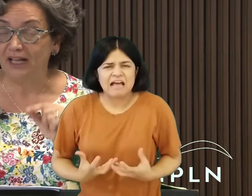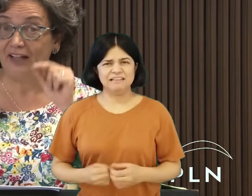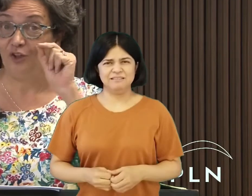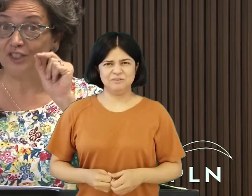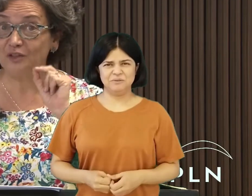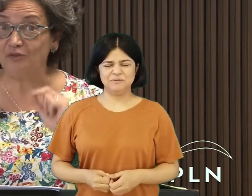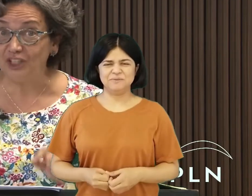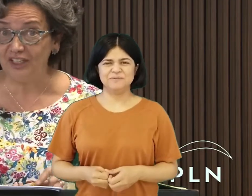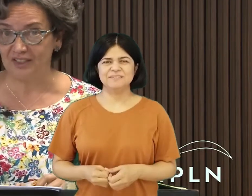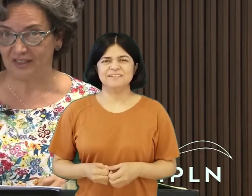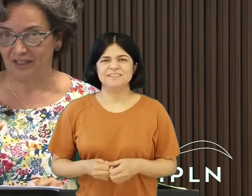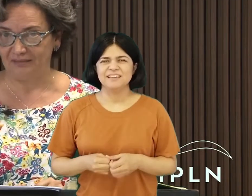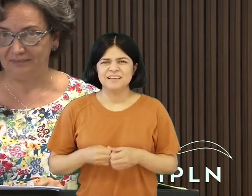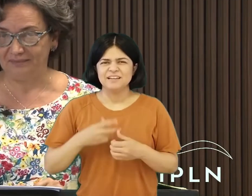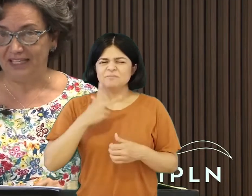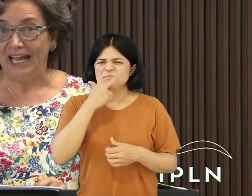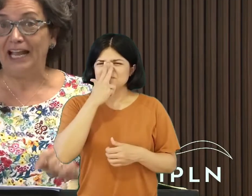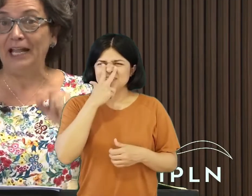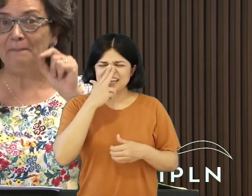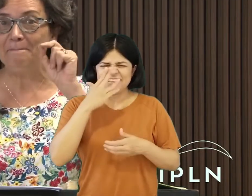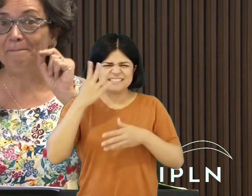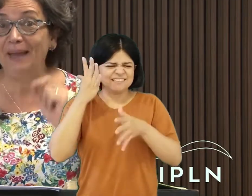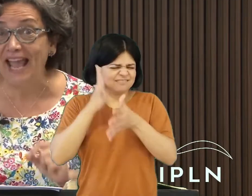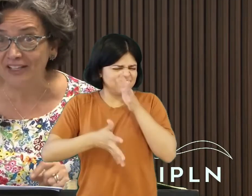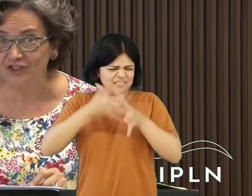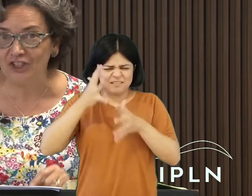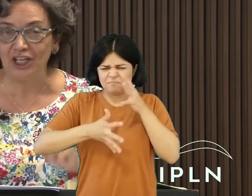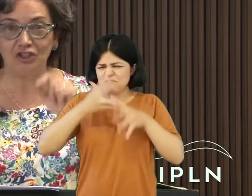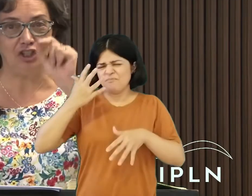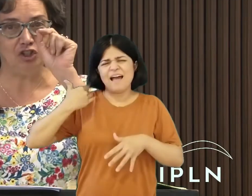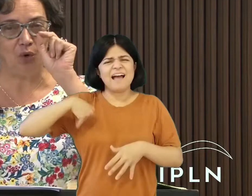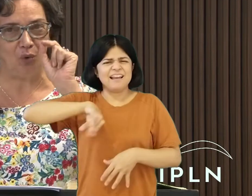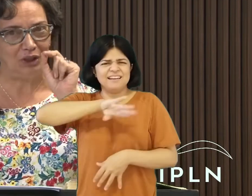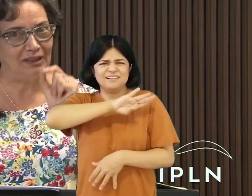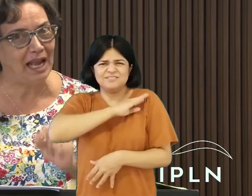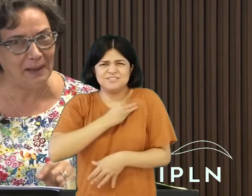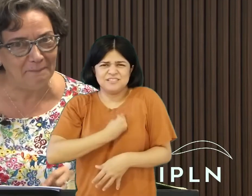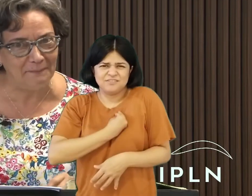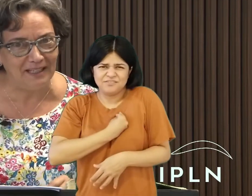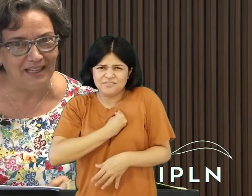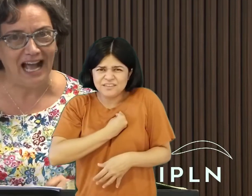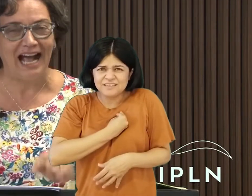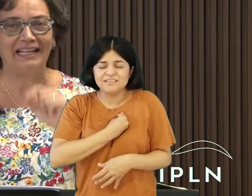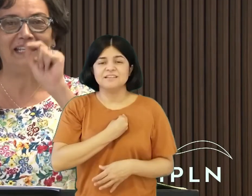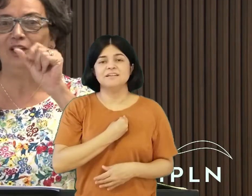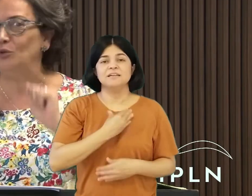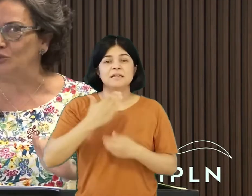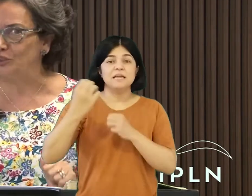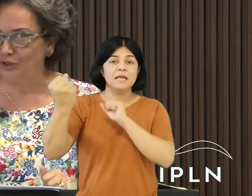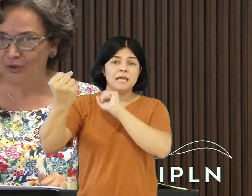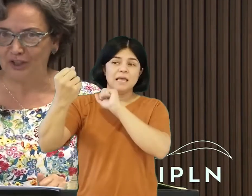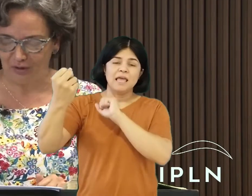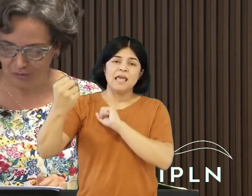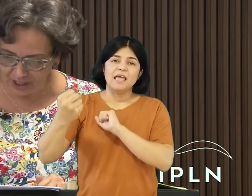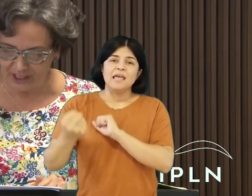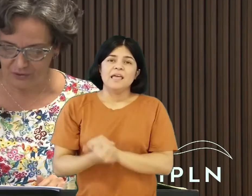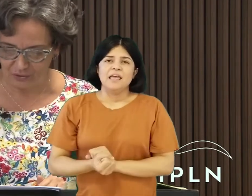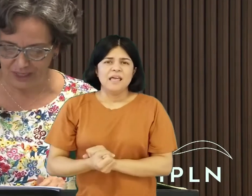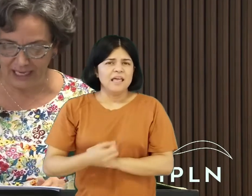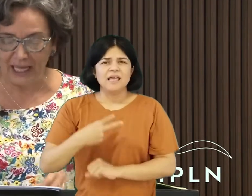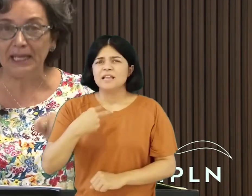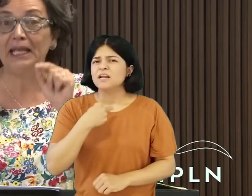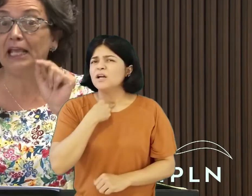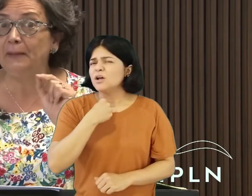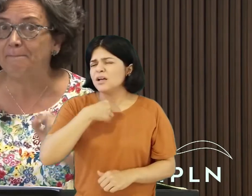embota a nossa vista. Ela impede que a gente contemple aquilo que o Senhor tem